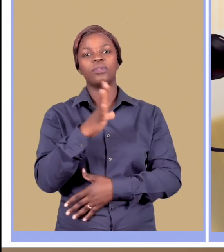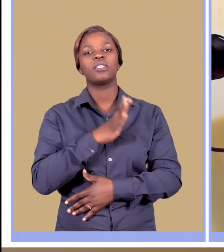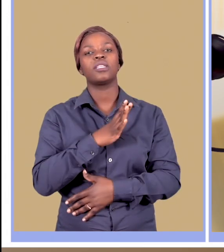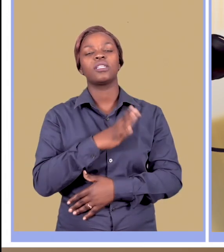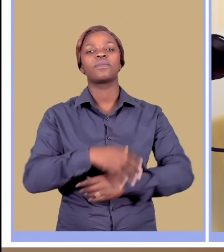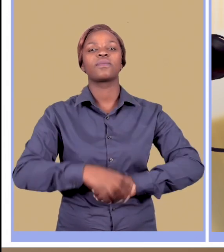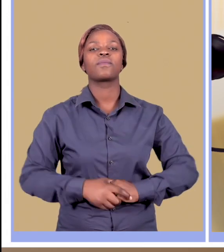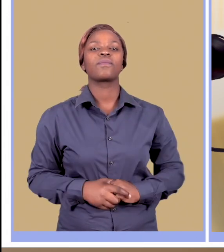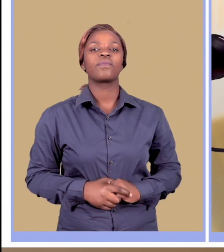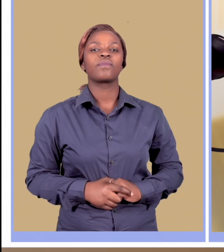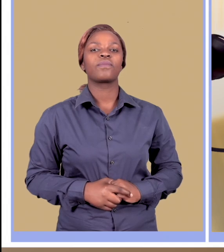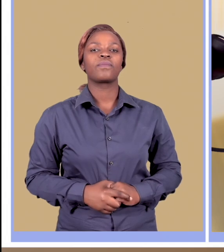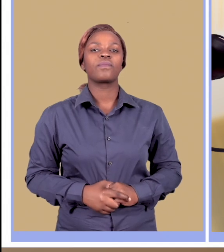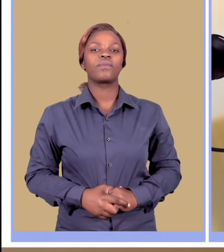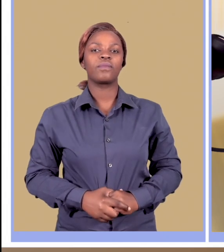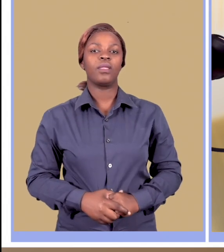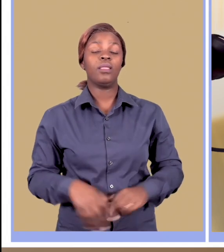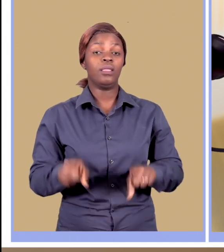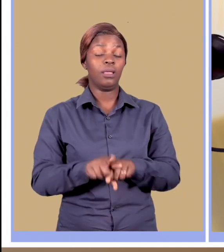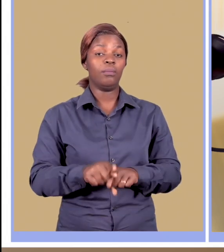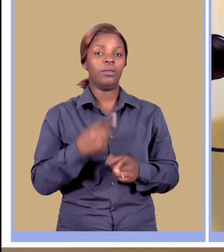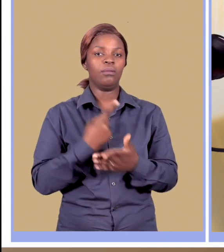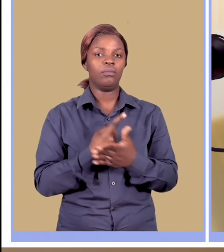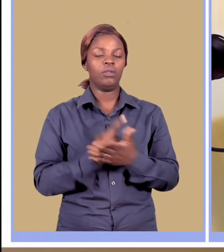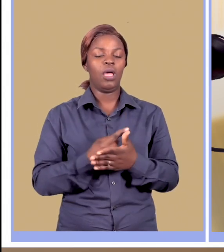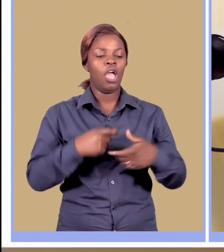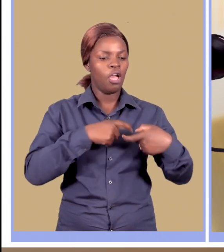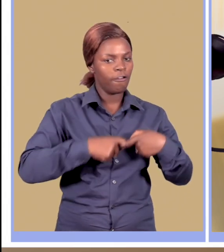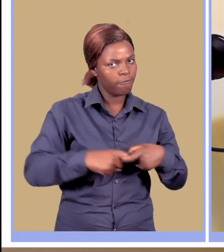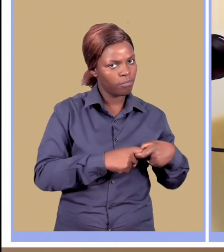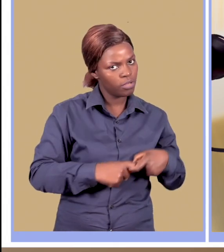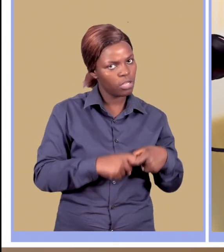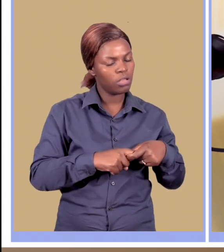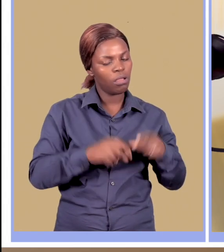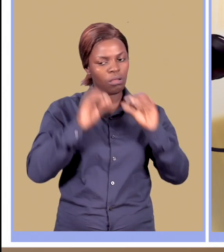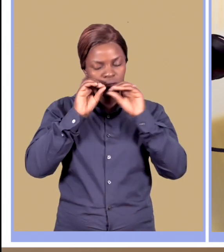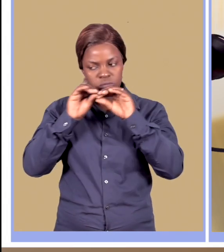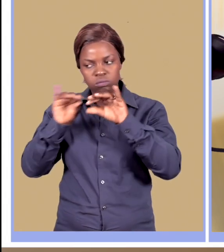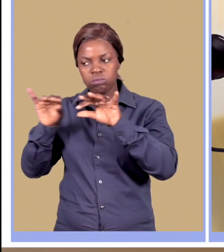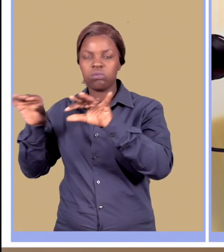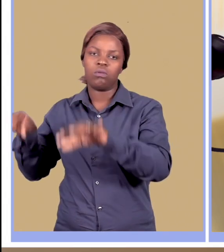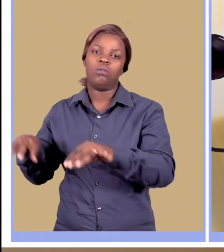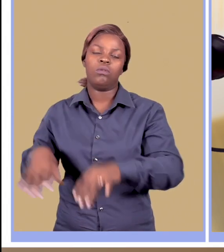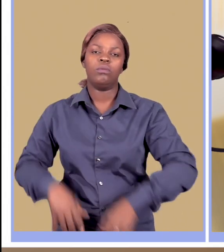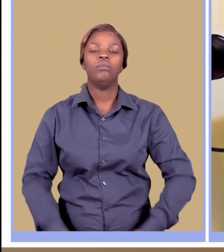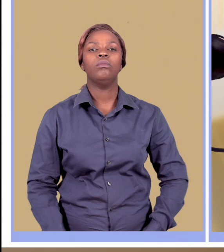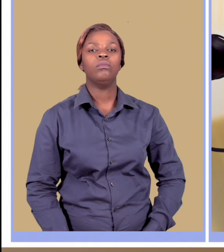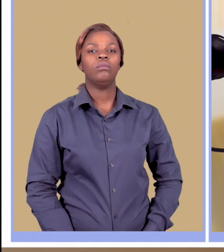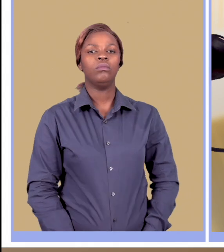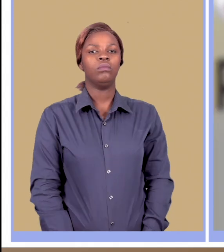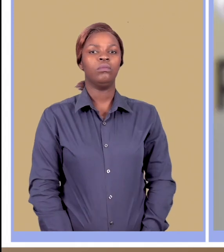chegar através, usando também a partilha da informação com a família com quem a pessoa está a